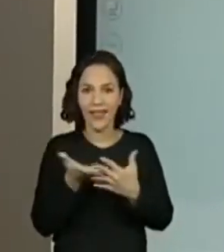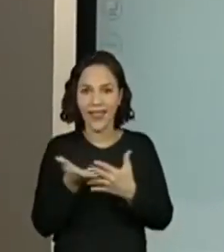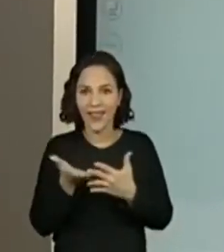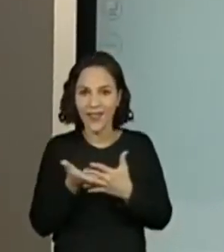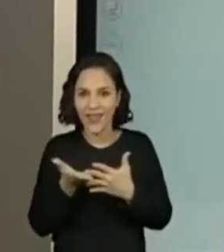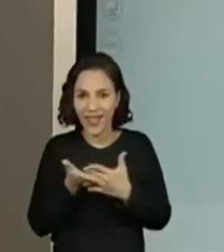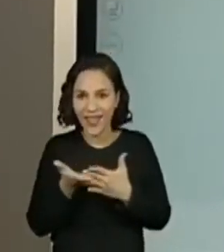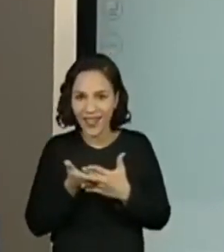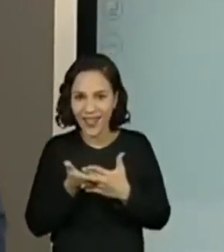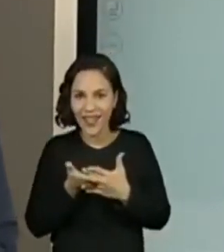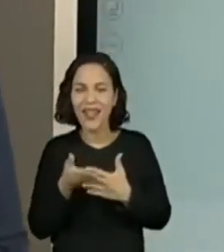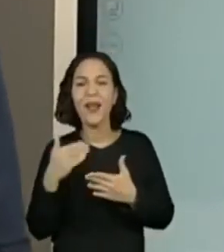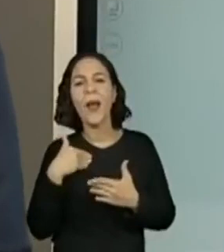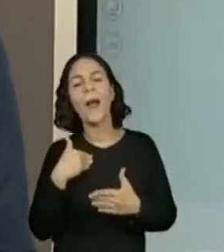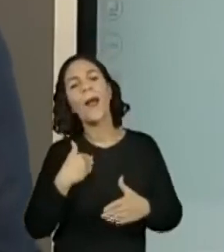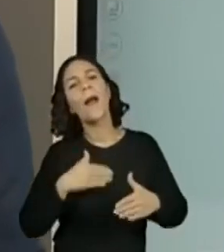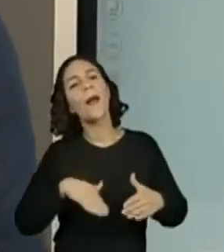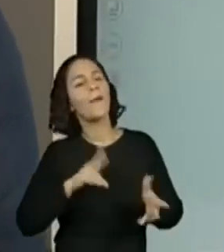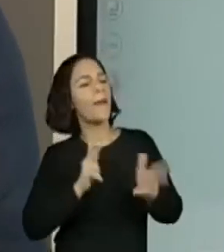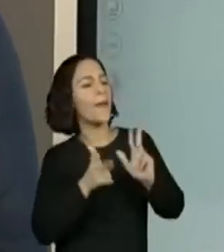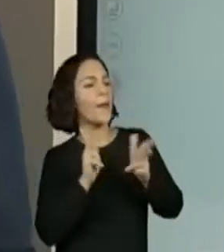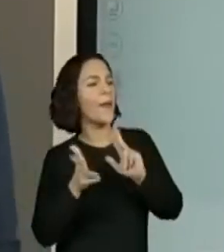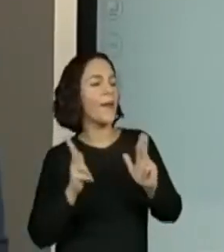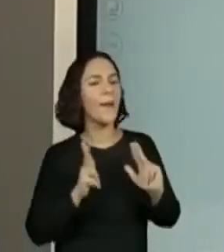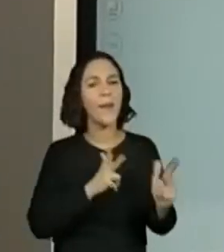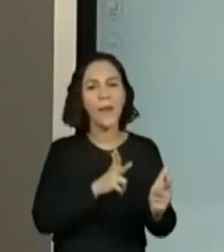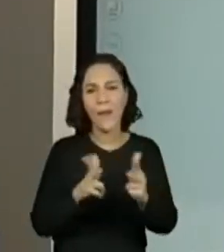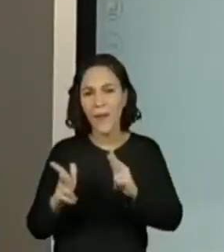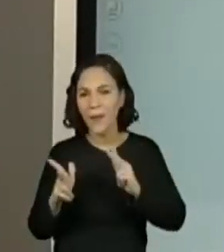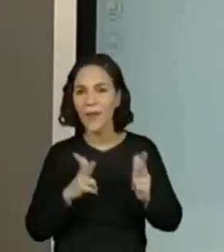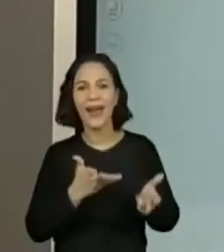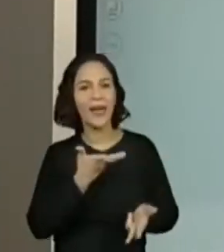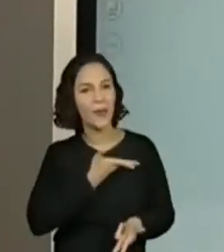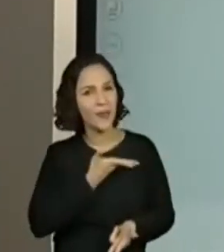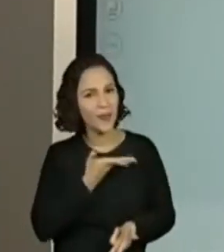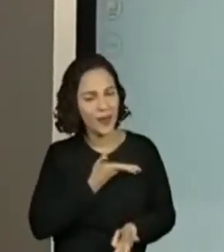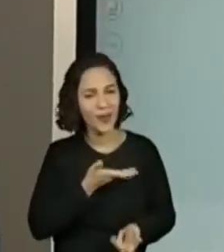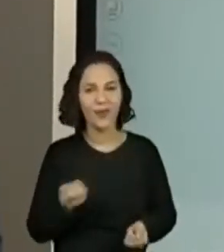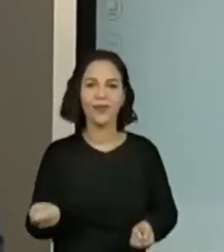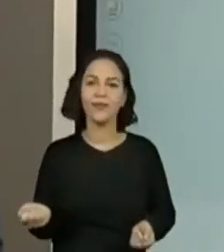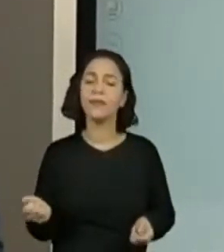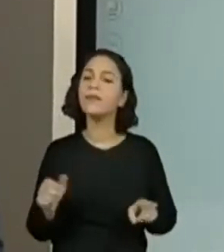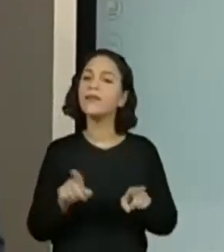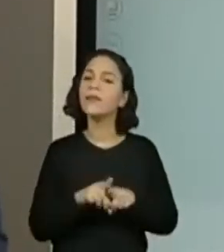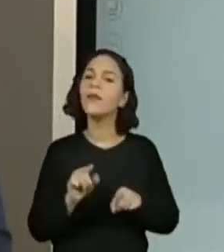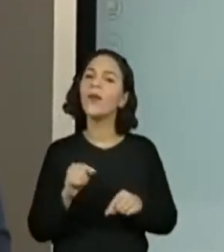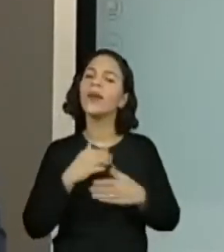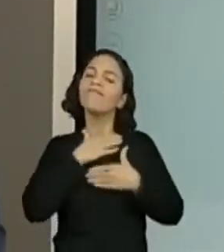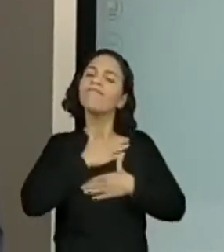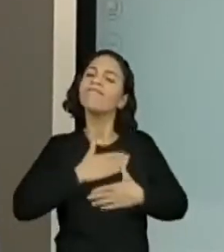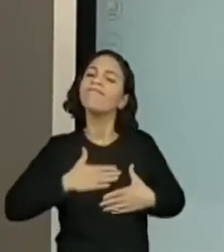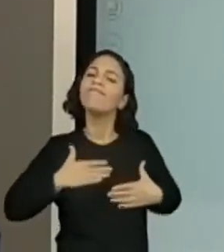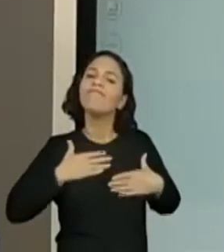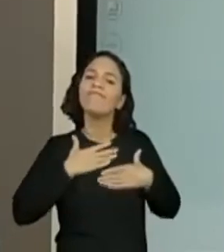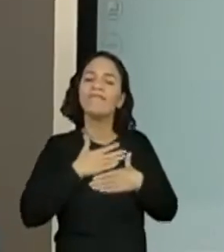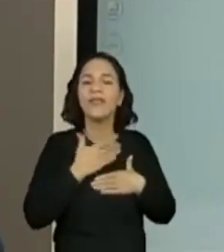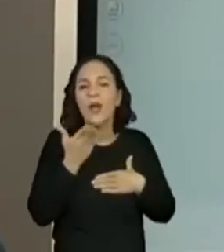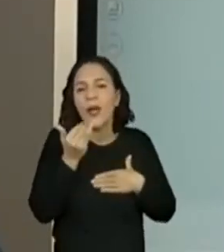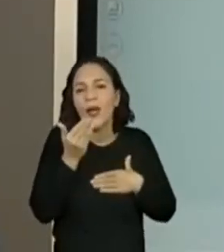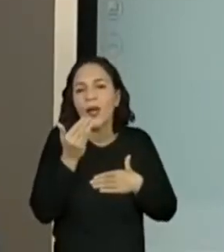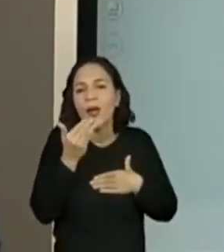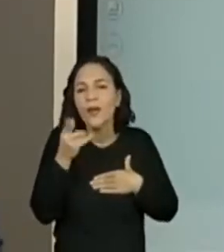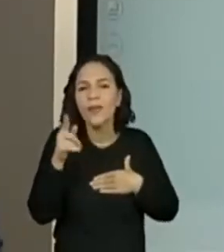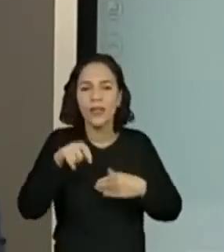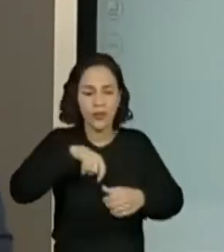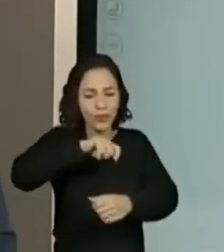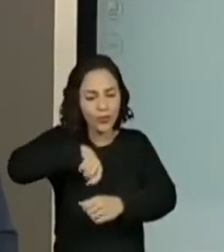É a hora que a gente conversa com os amigos, é a hora que a gente tem o prazer de deliciar a comidinha feita por